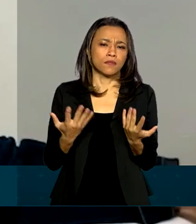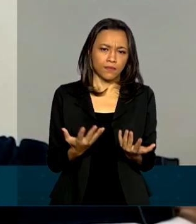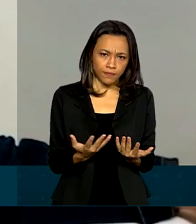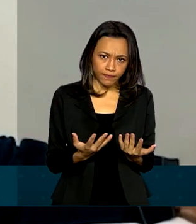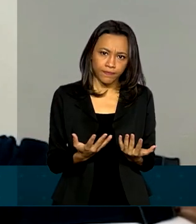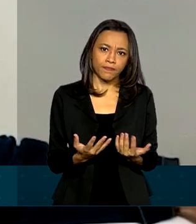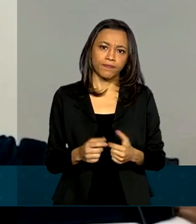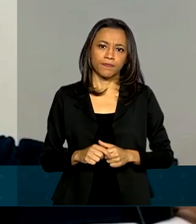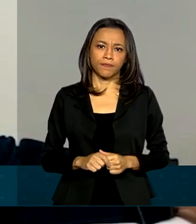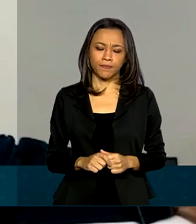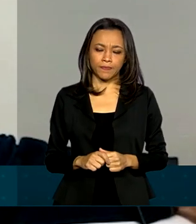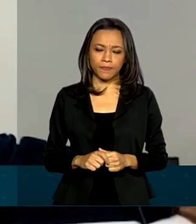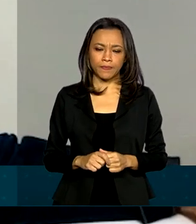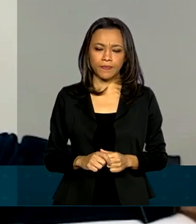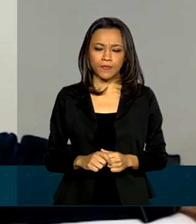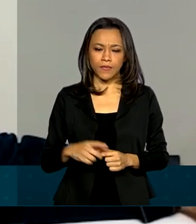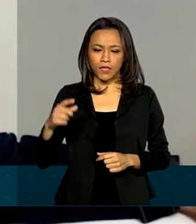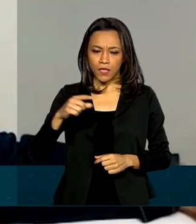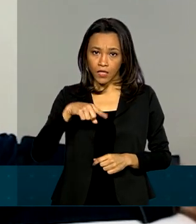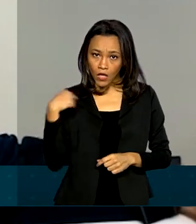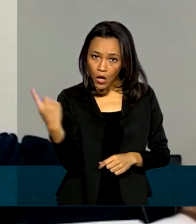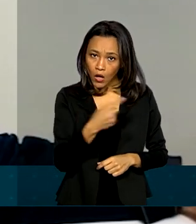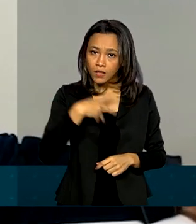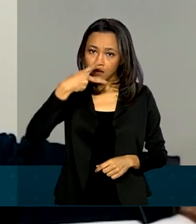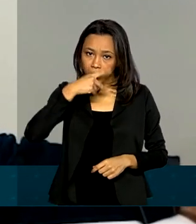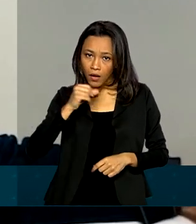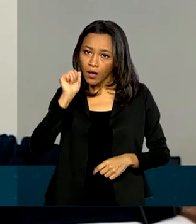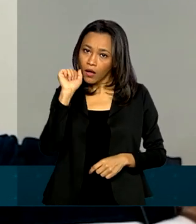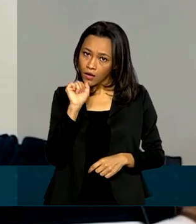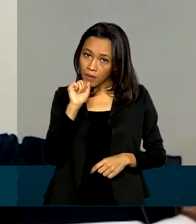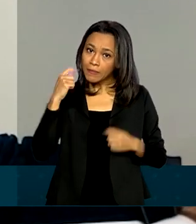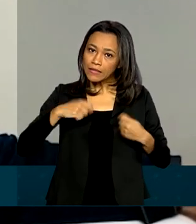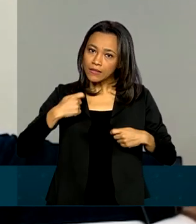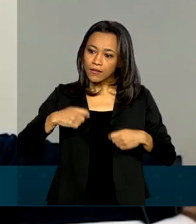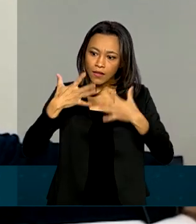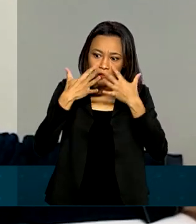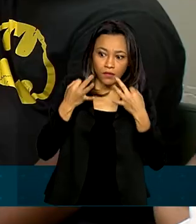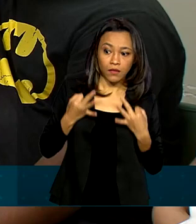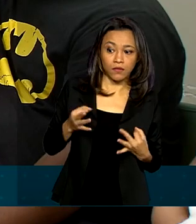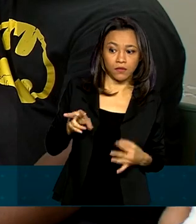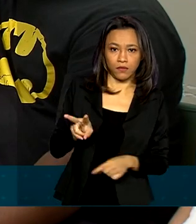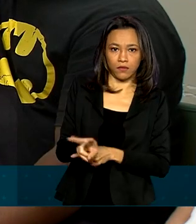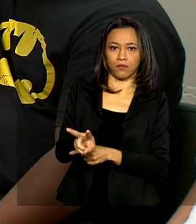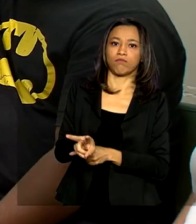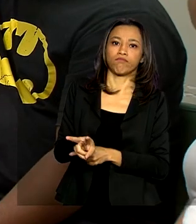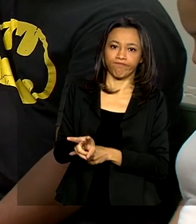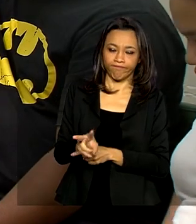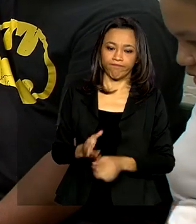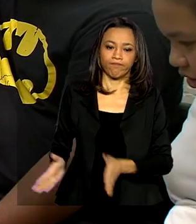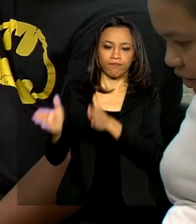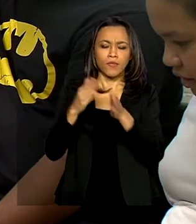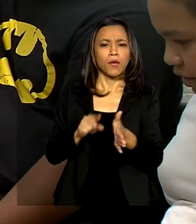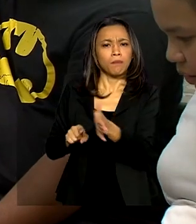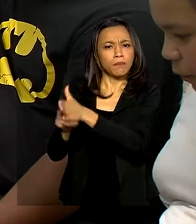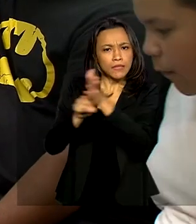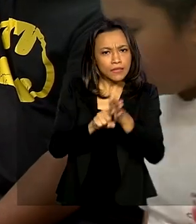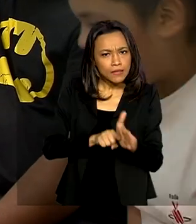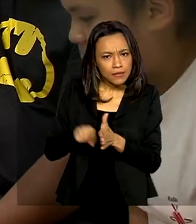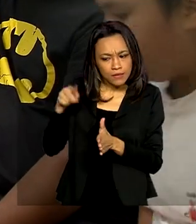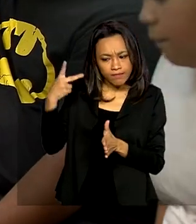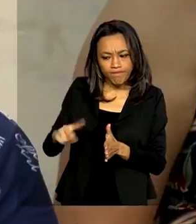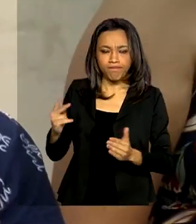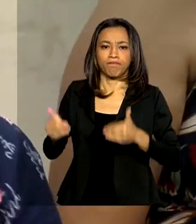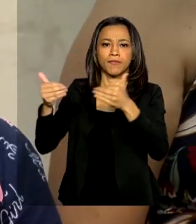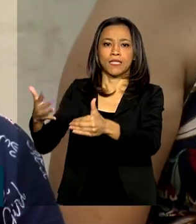E nós, como pais, temos que prestar atenção nisso. Estudo do Ministério da Saúde